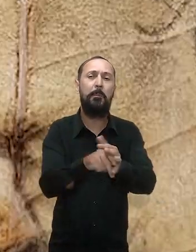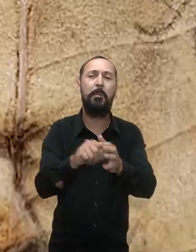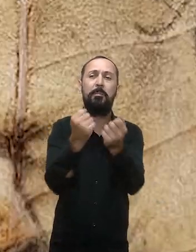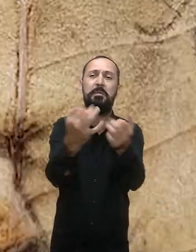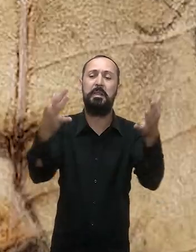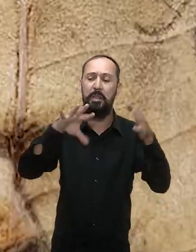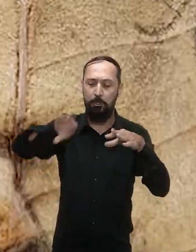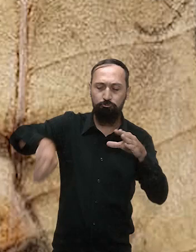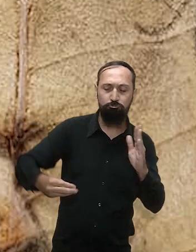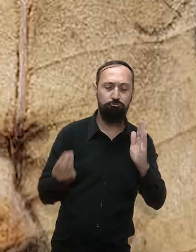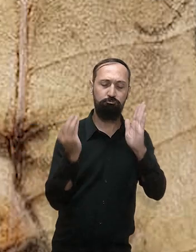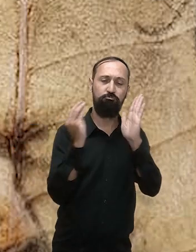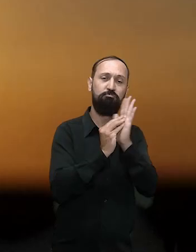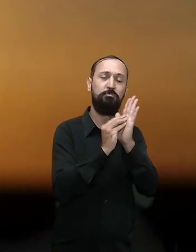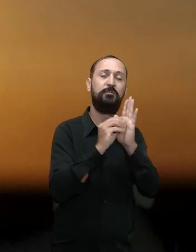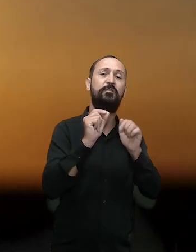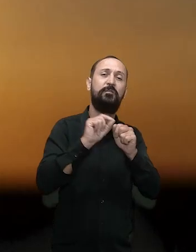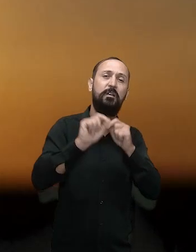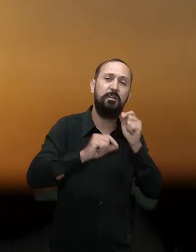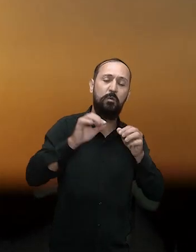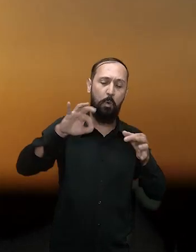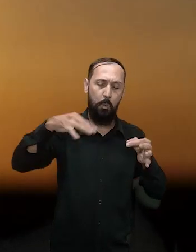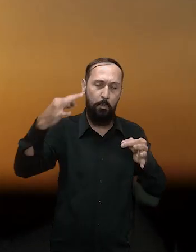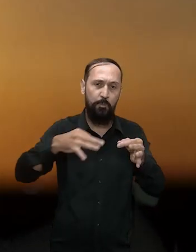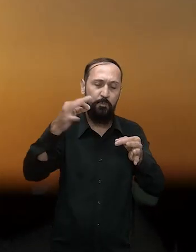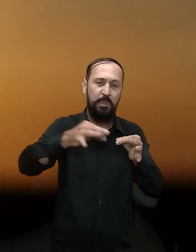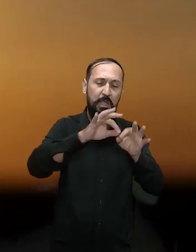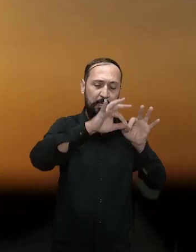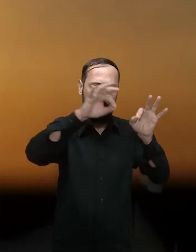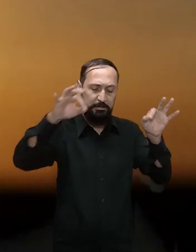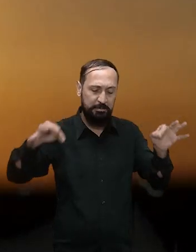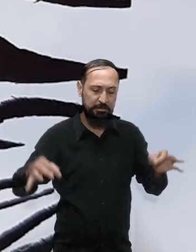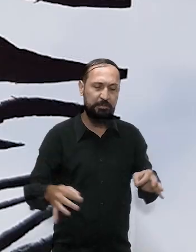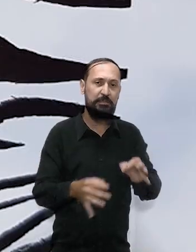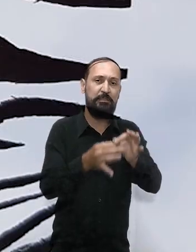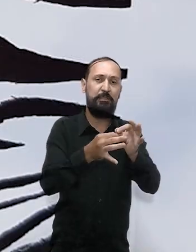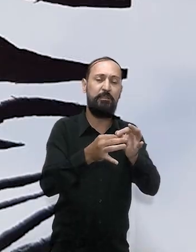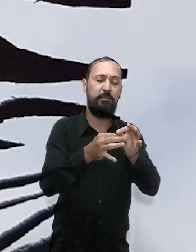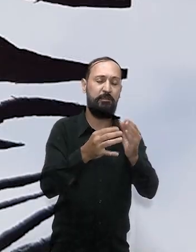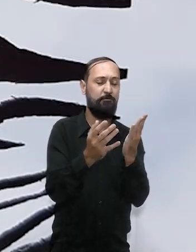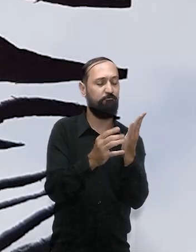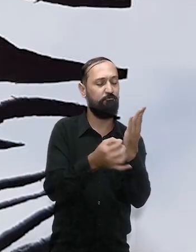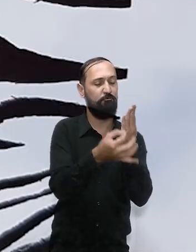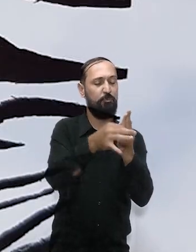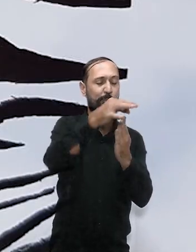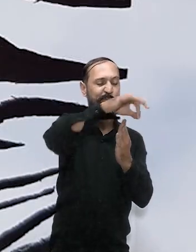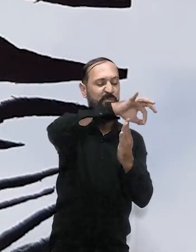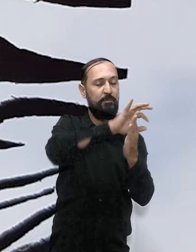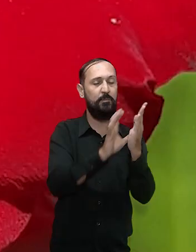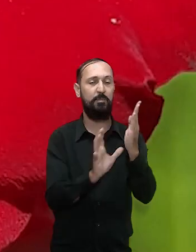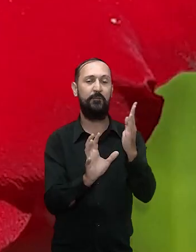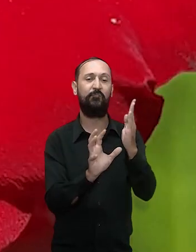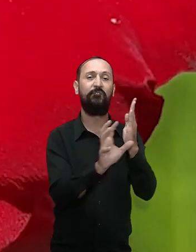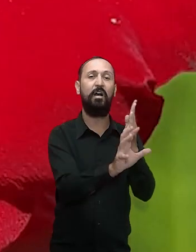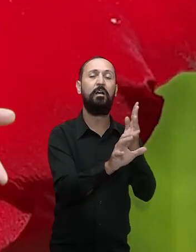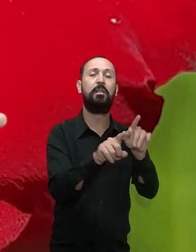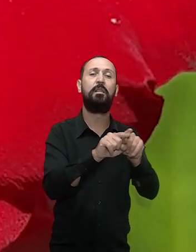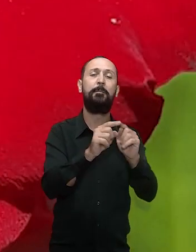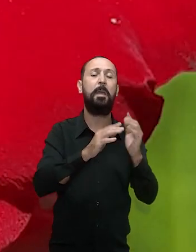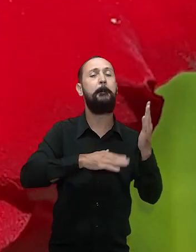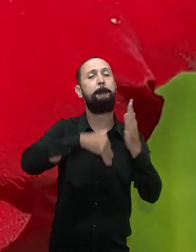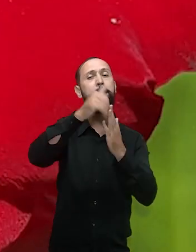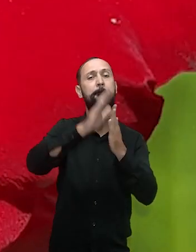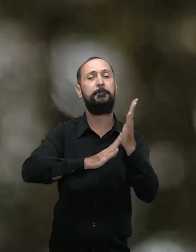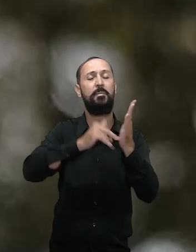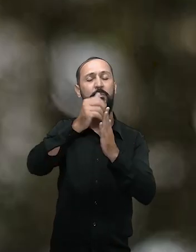natureza para compor as suas obras, como bordados com linha e agulha em folhas secas e esqueletizadas, além